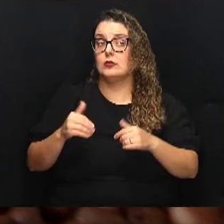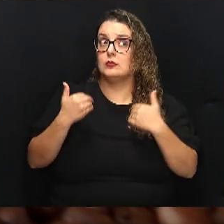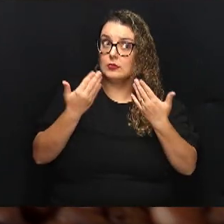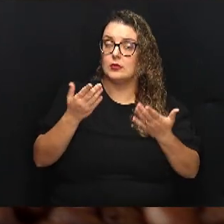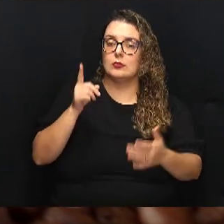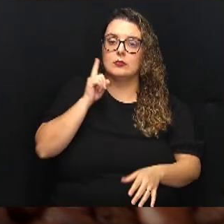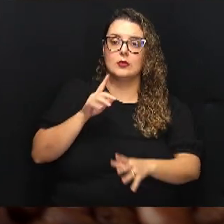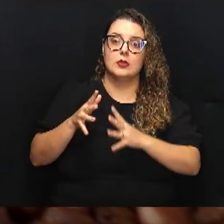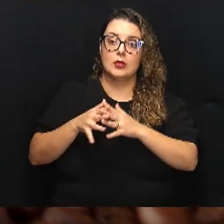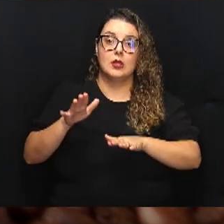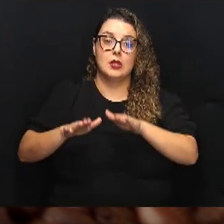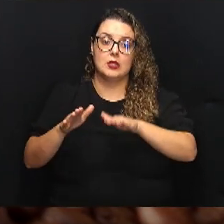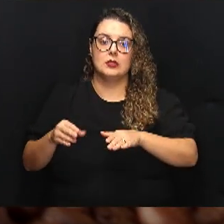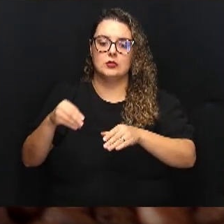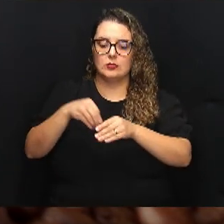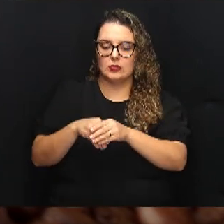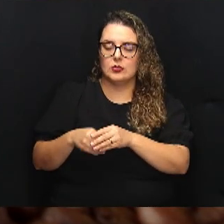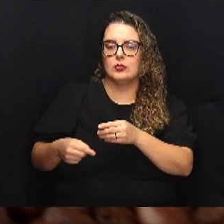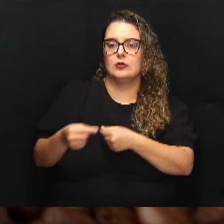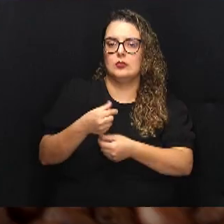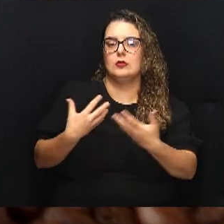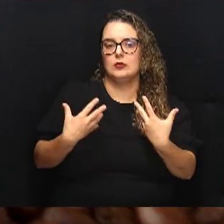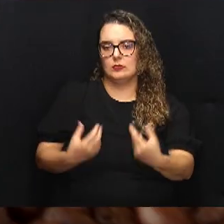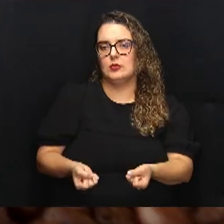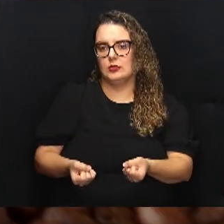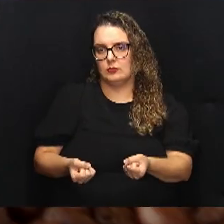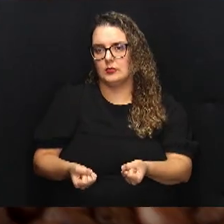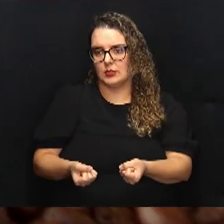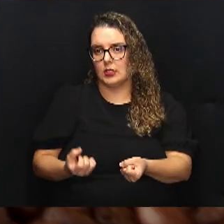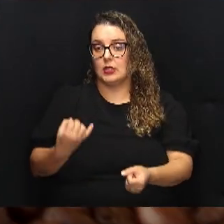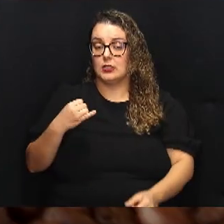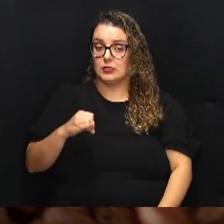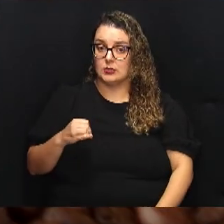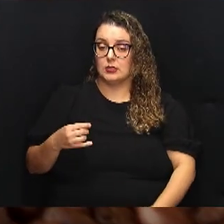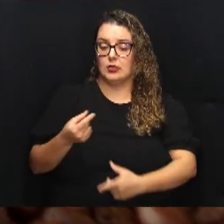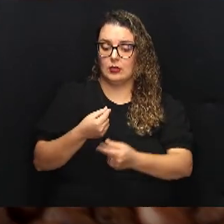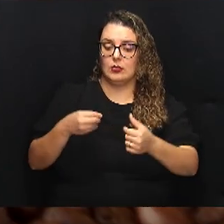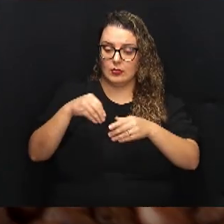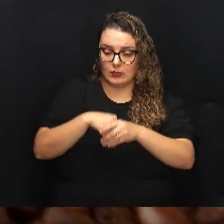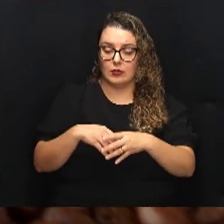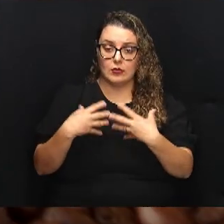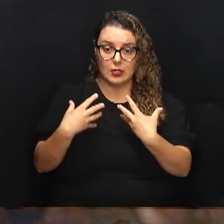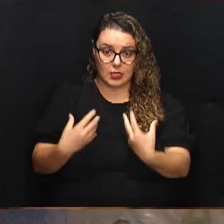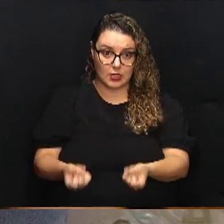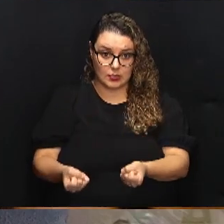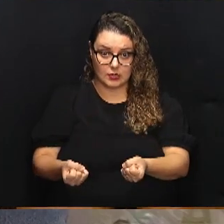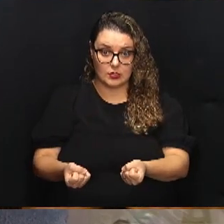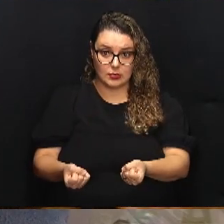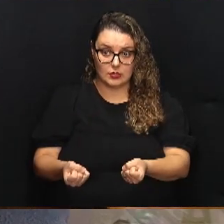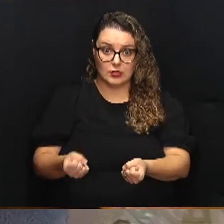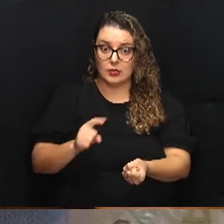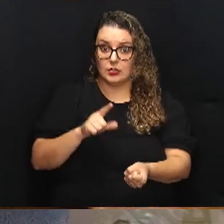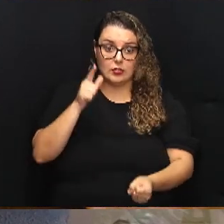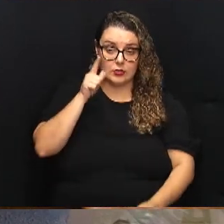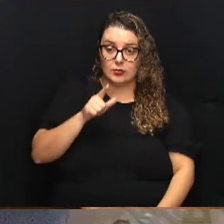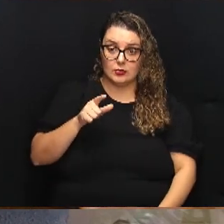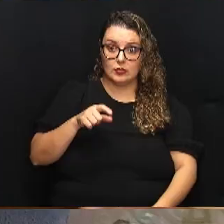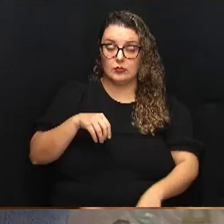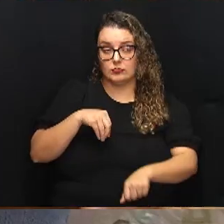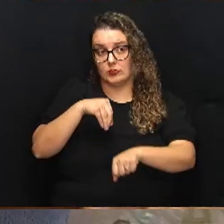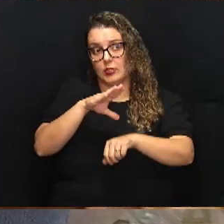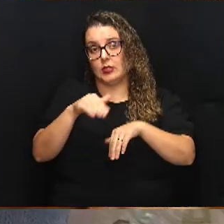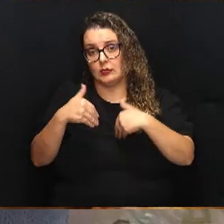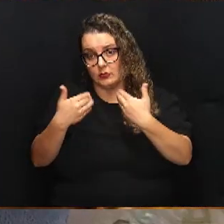o mercado interno consiga absorver. E se o mercado interno absorve e eu não consigo mandar